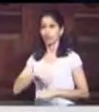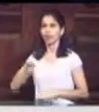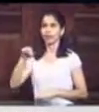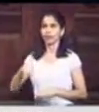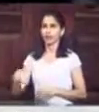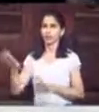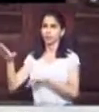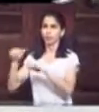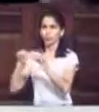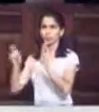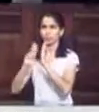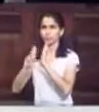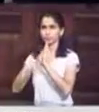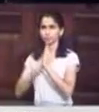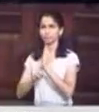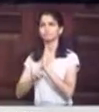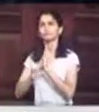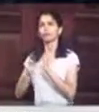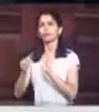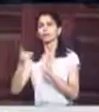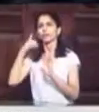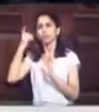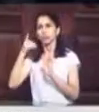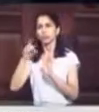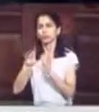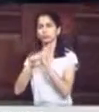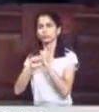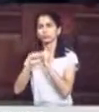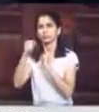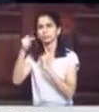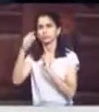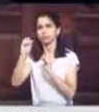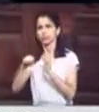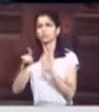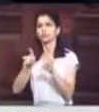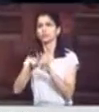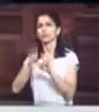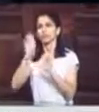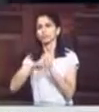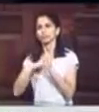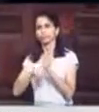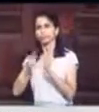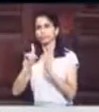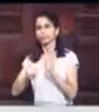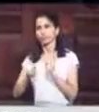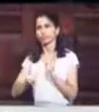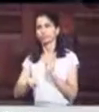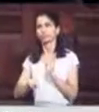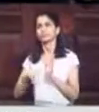tenho certeza que os 70 deputados vão aceitar para que a gente reduza. Aí sim nós vamos ter moral